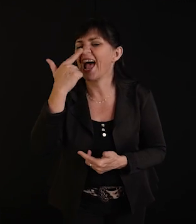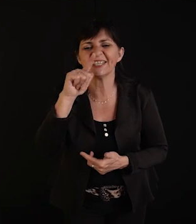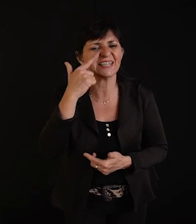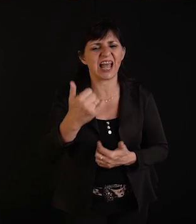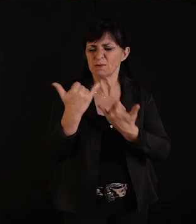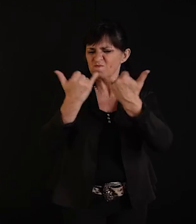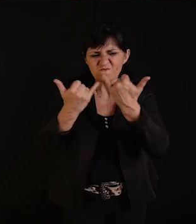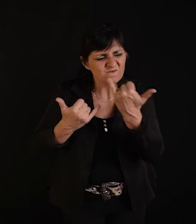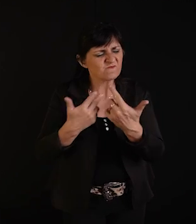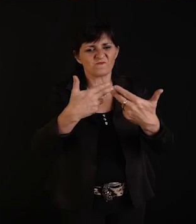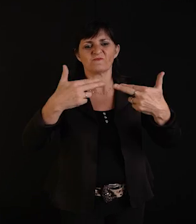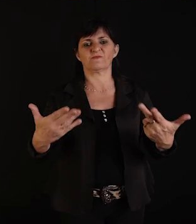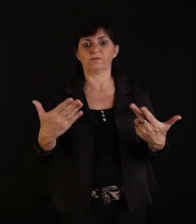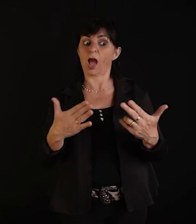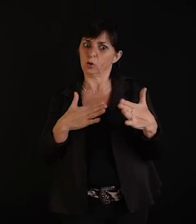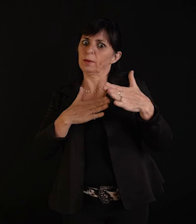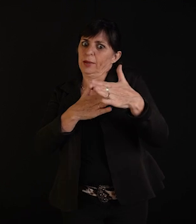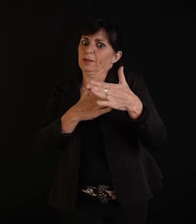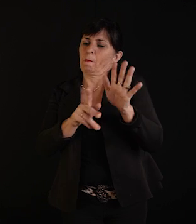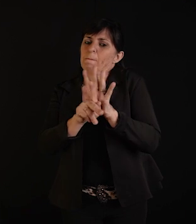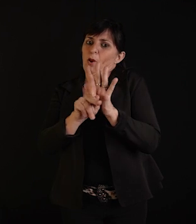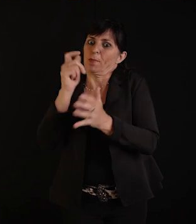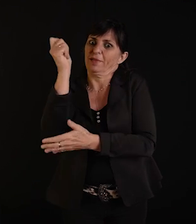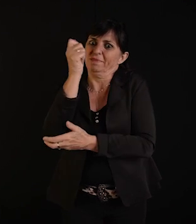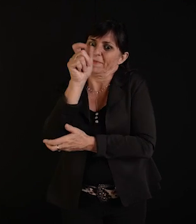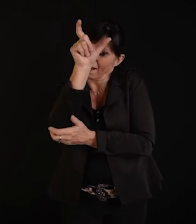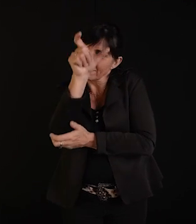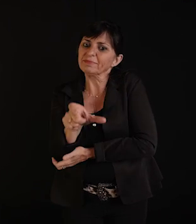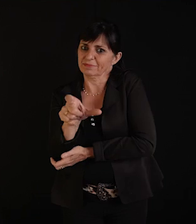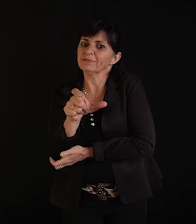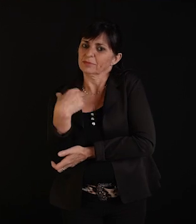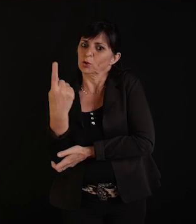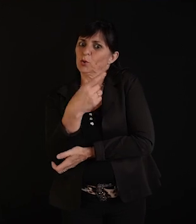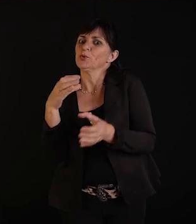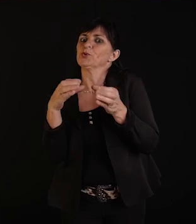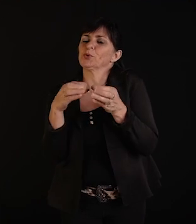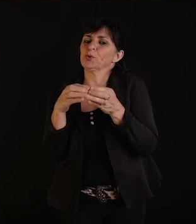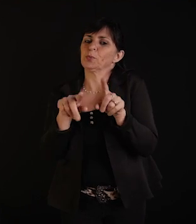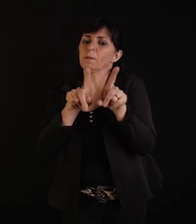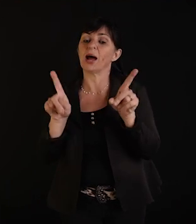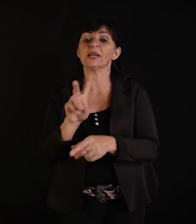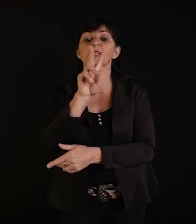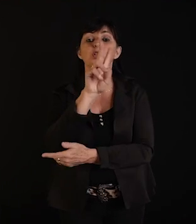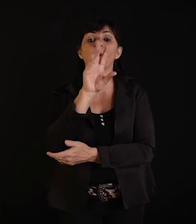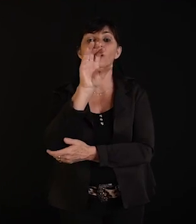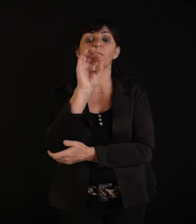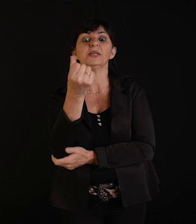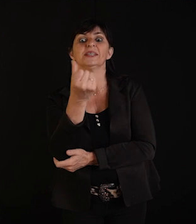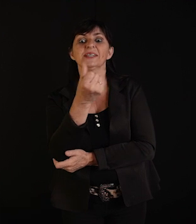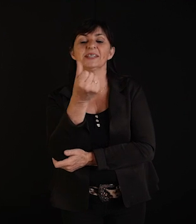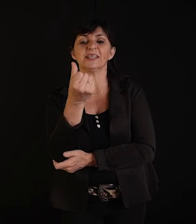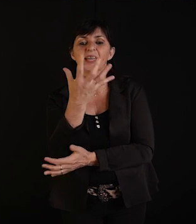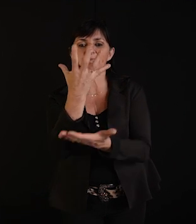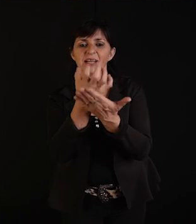Sempre respeitando os limites do tradicionalismo, da identidade do conjunto. Então, 2006, onde a gente gravou o